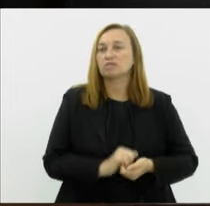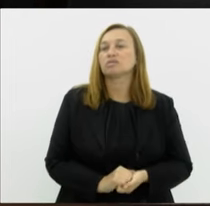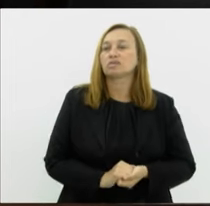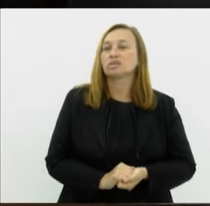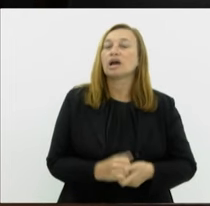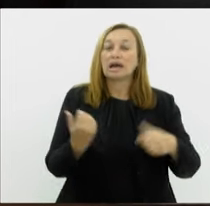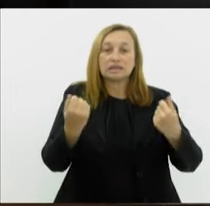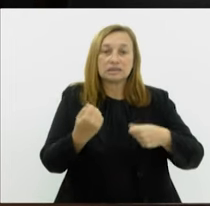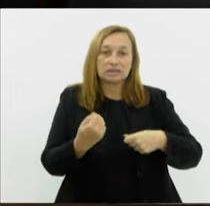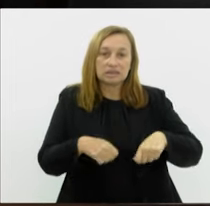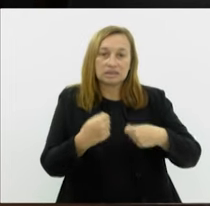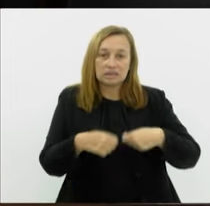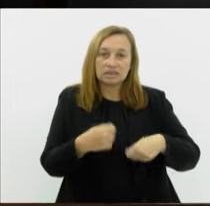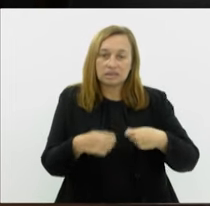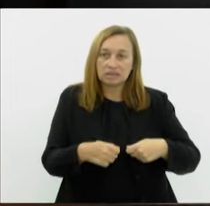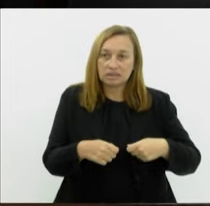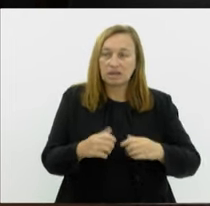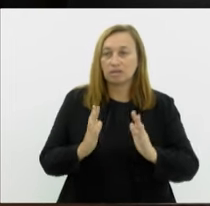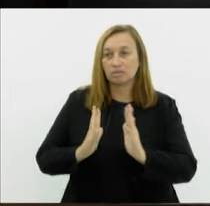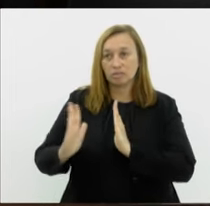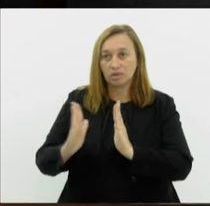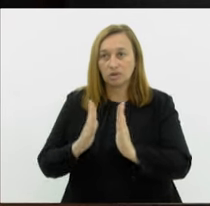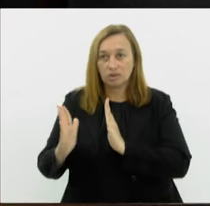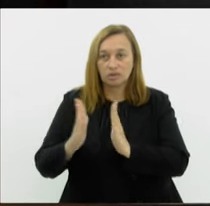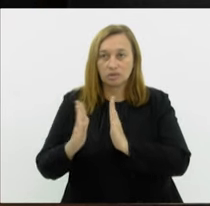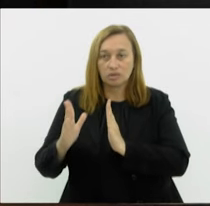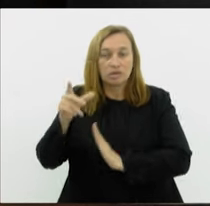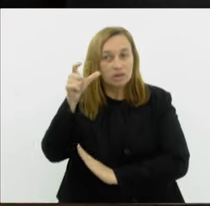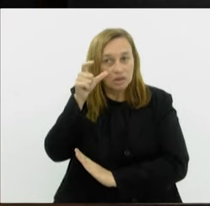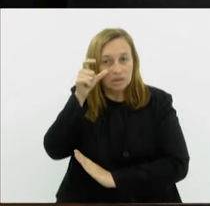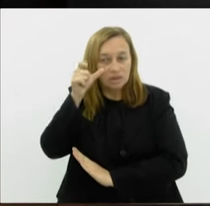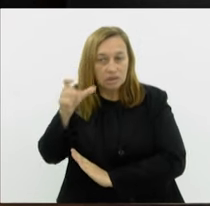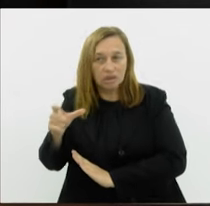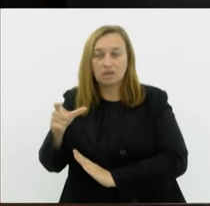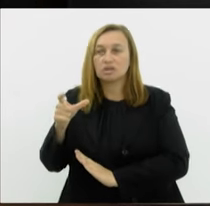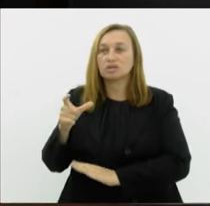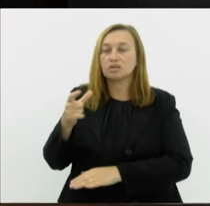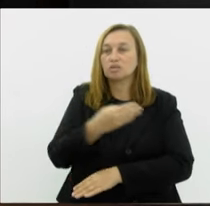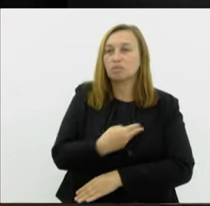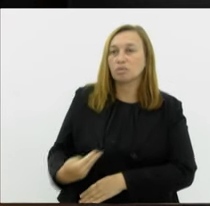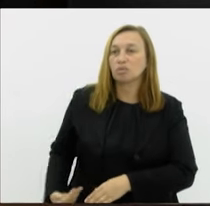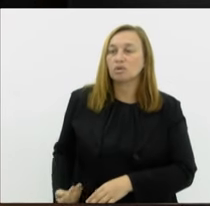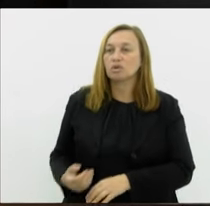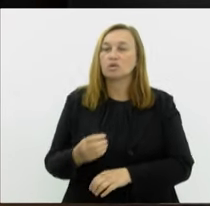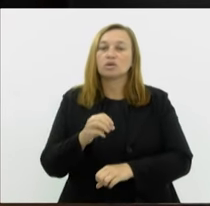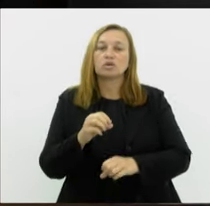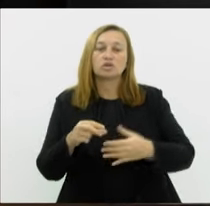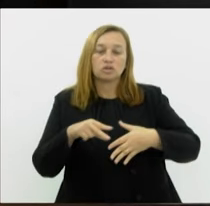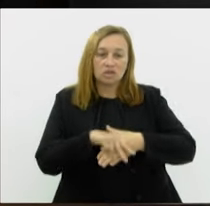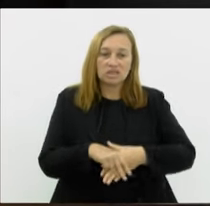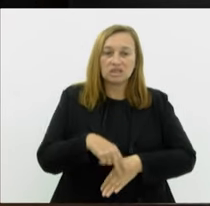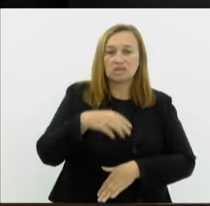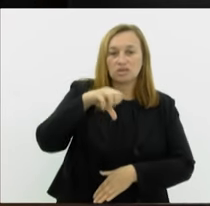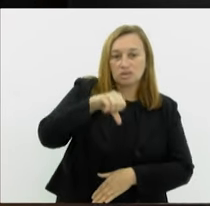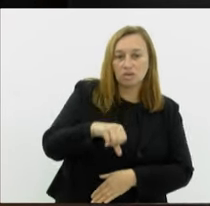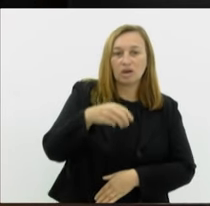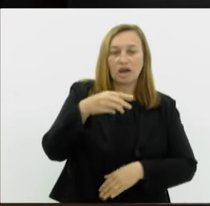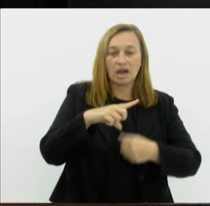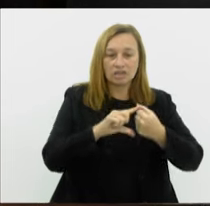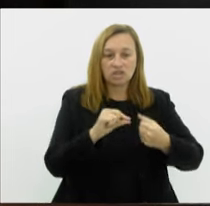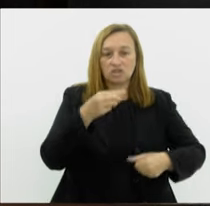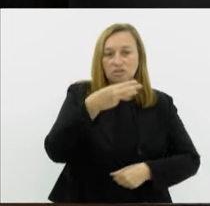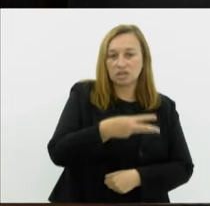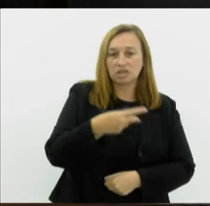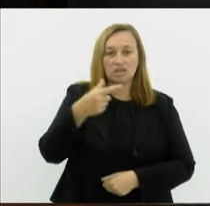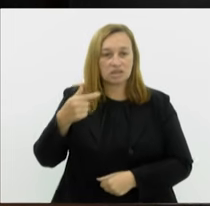a necessidade temporária de excepcional interesse público, nos termos do inciso 9º do artigo 37 da